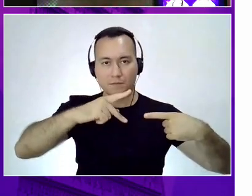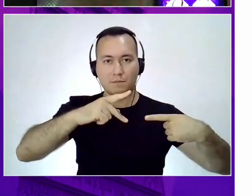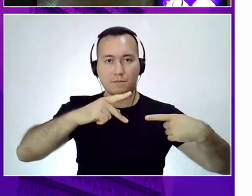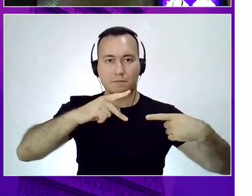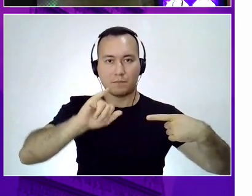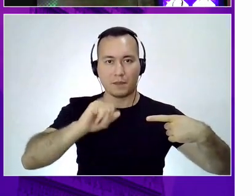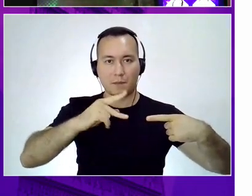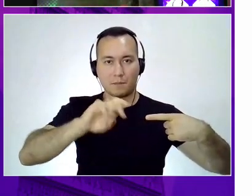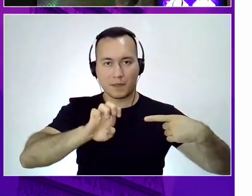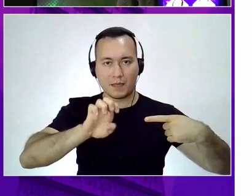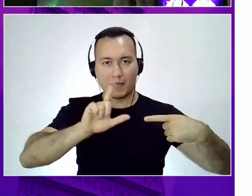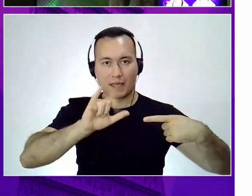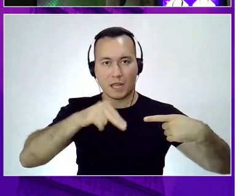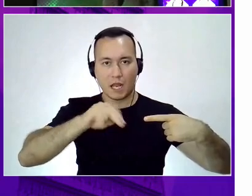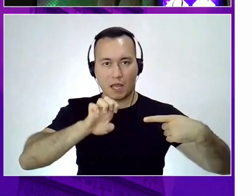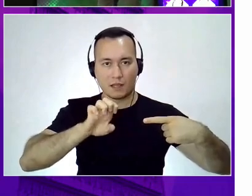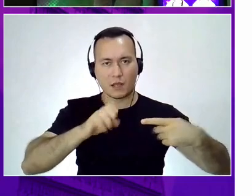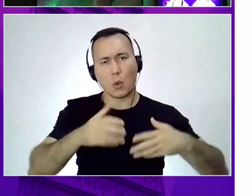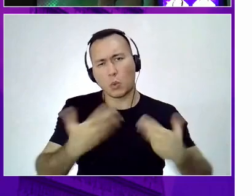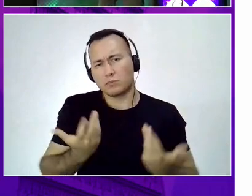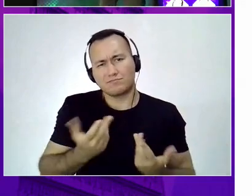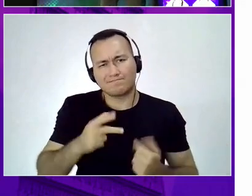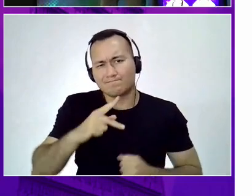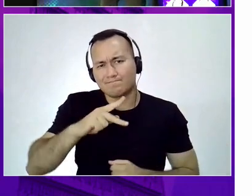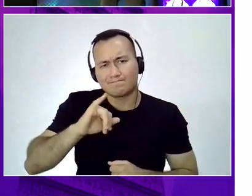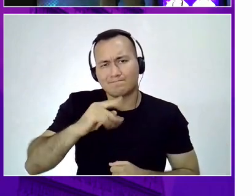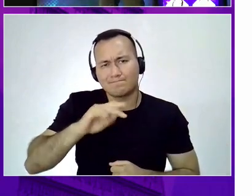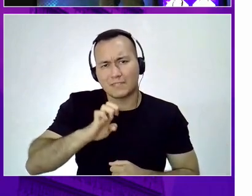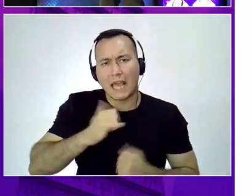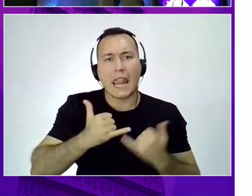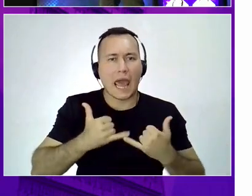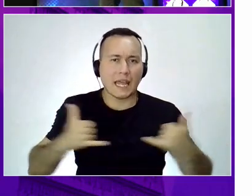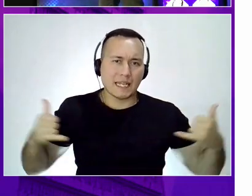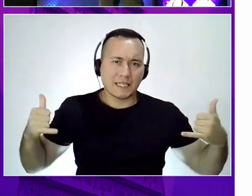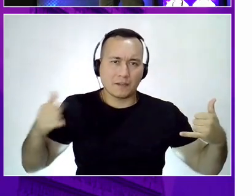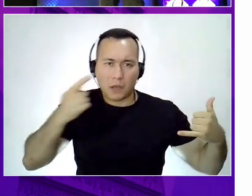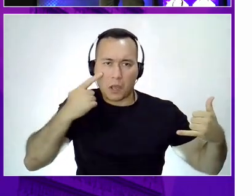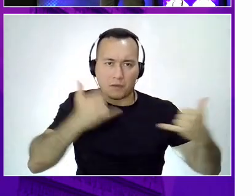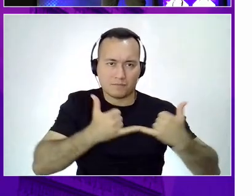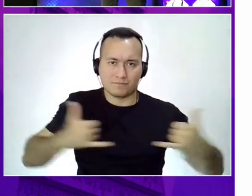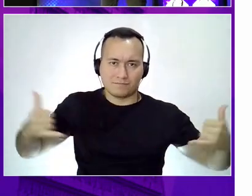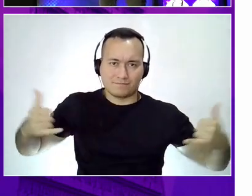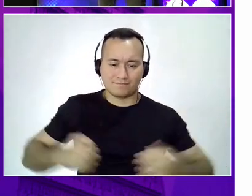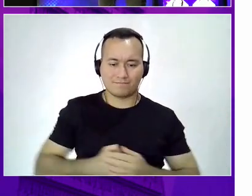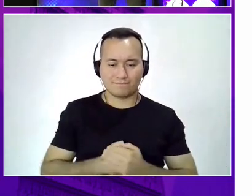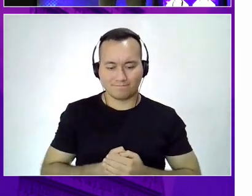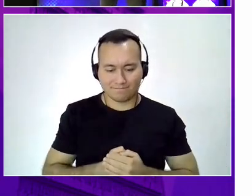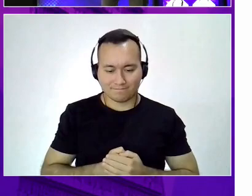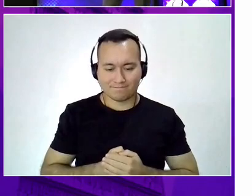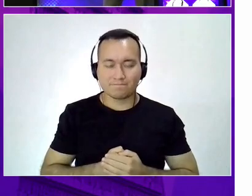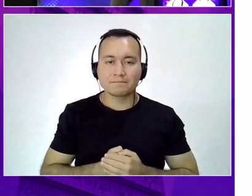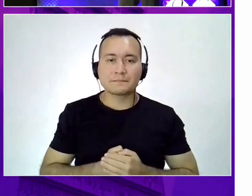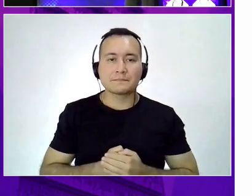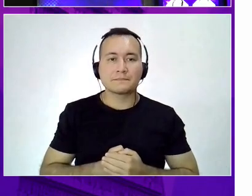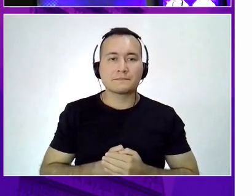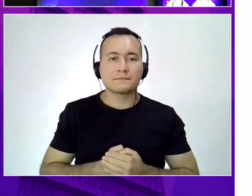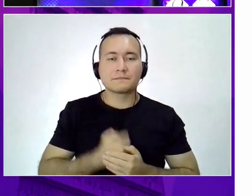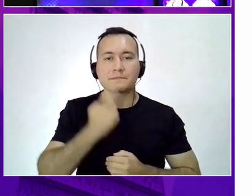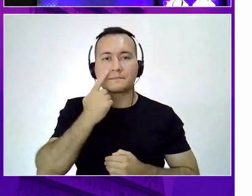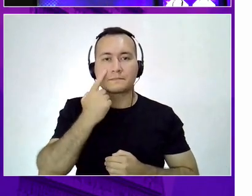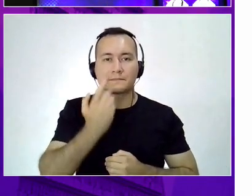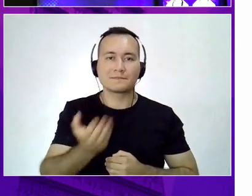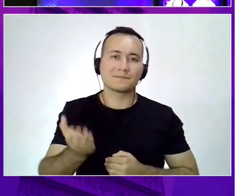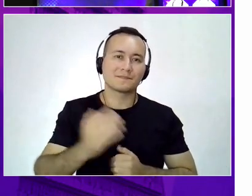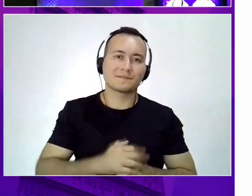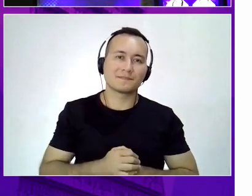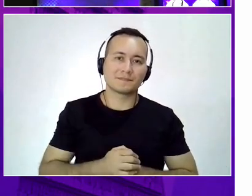de 2000 para trás, normalmente a gente tinha um pipeline mais tranquilo, né? O que a gente fazia? A gente recebia lá um papel de ponca-demanda, aí esse papel de ponca-demanda